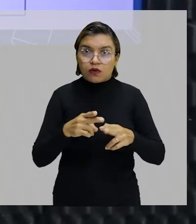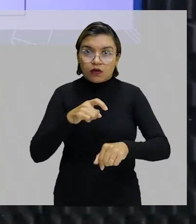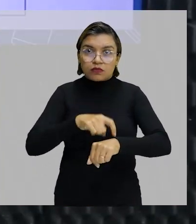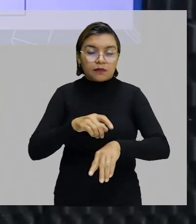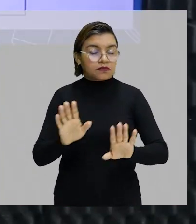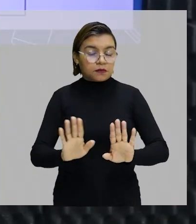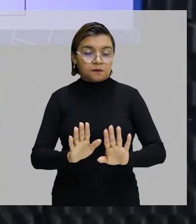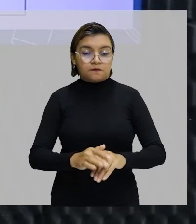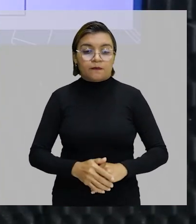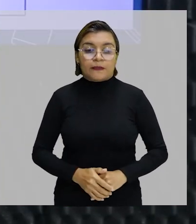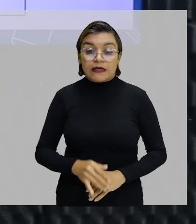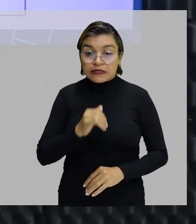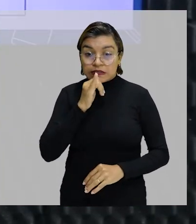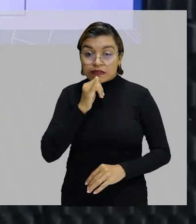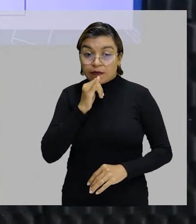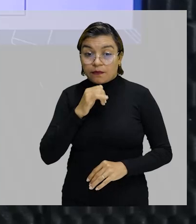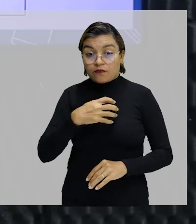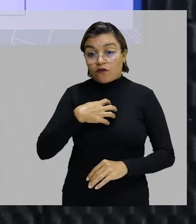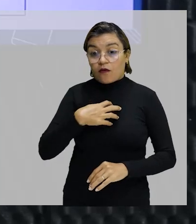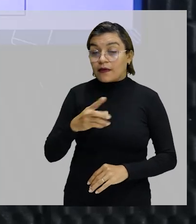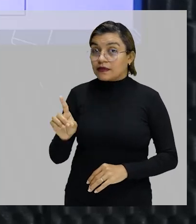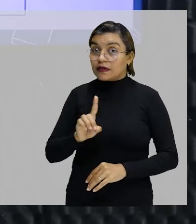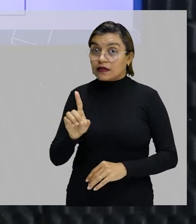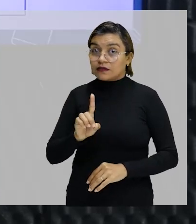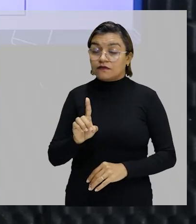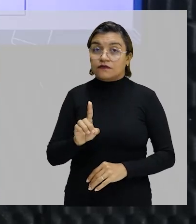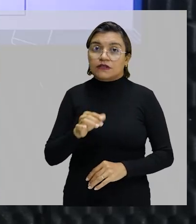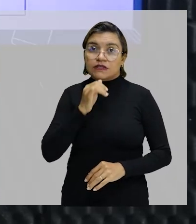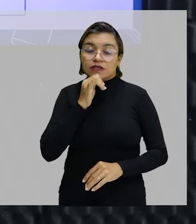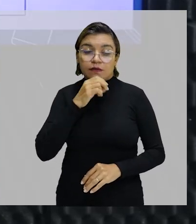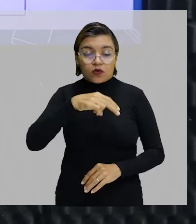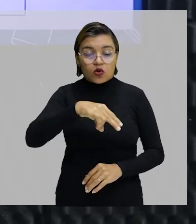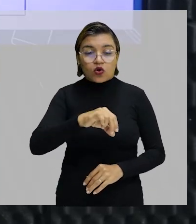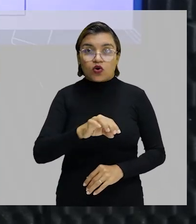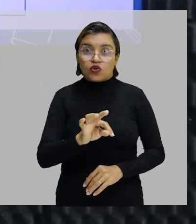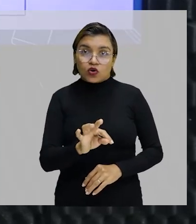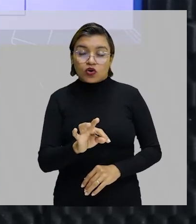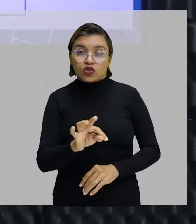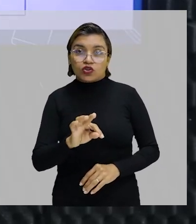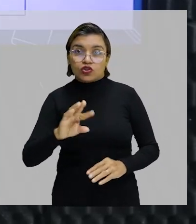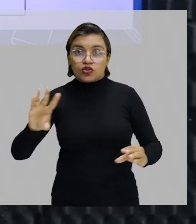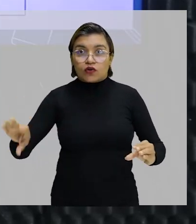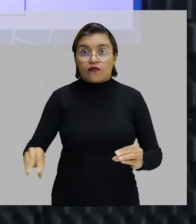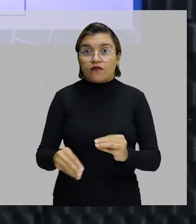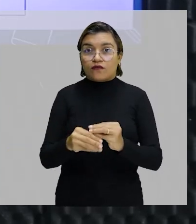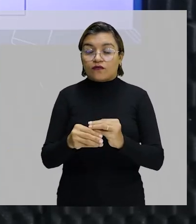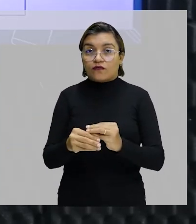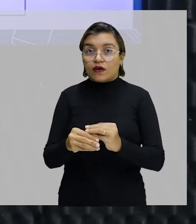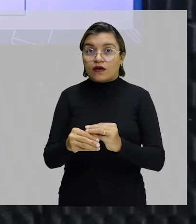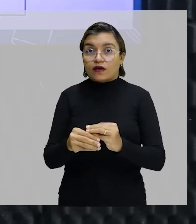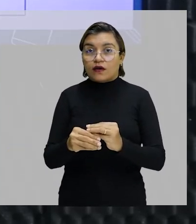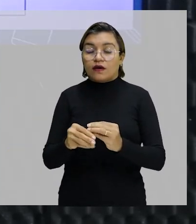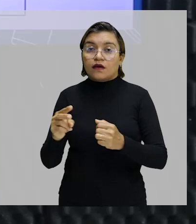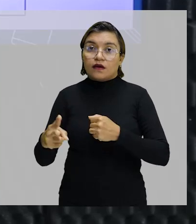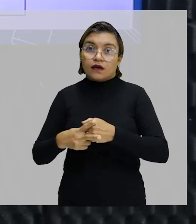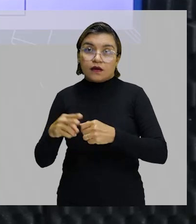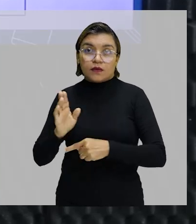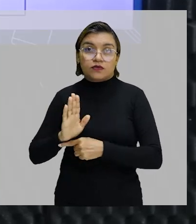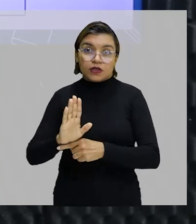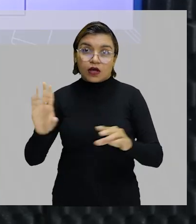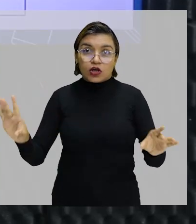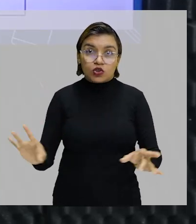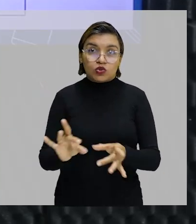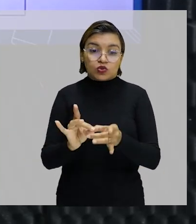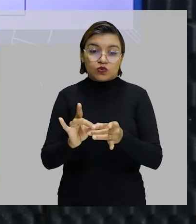tá? Mas no caso da negativa, é você juntar o not com o verbo auxiliar. Então, has not, não